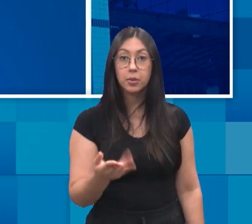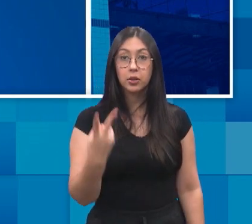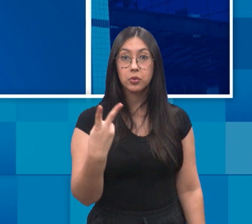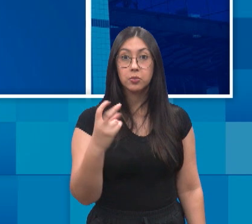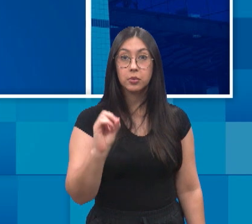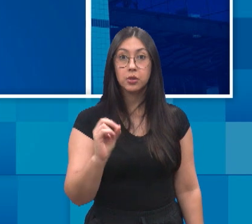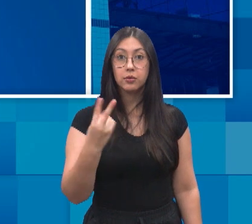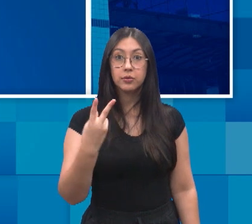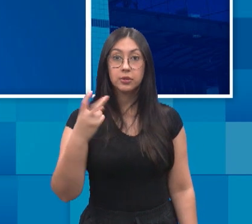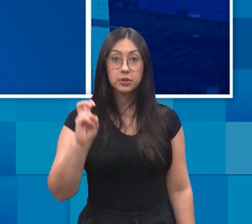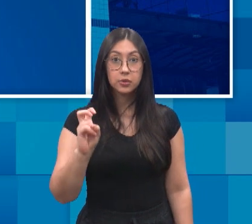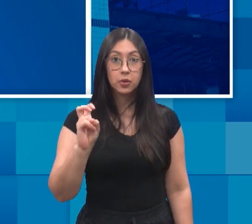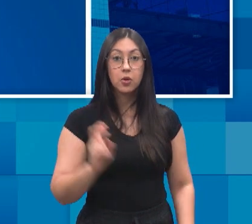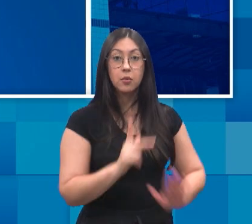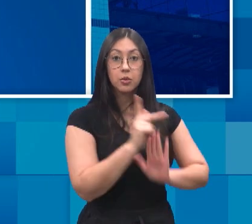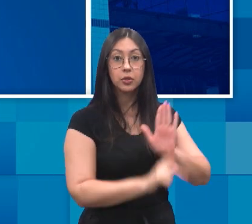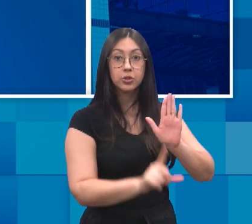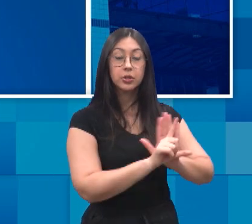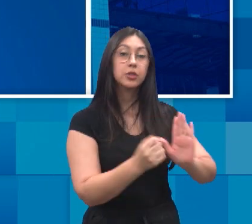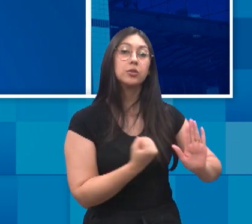2718/2025. Projeto de lei número